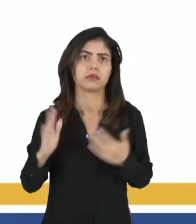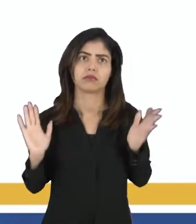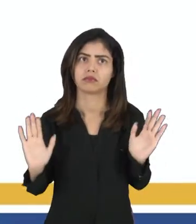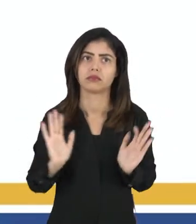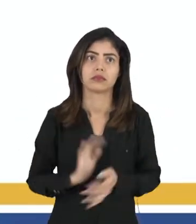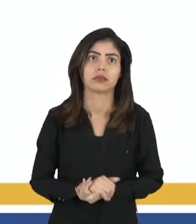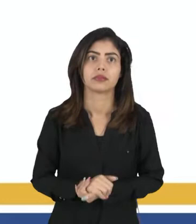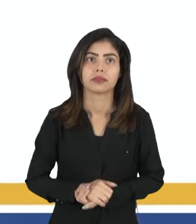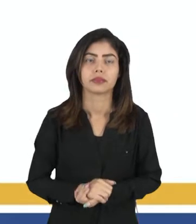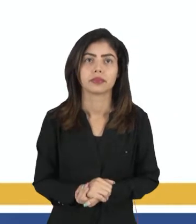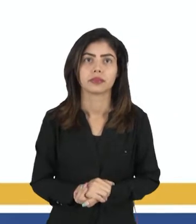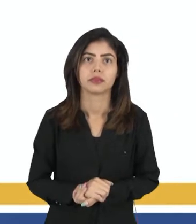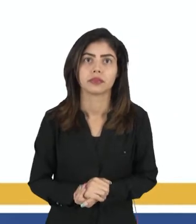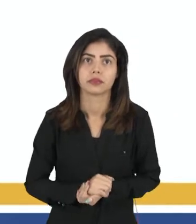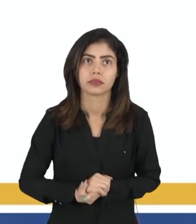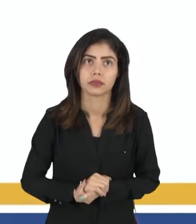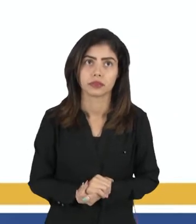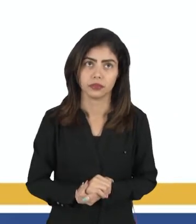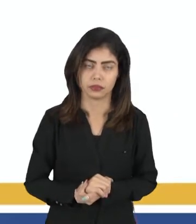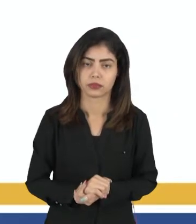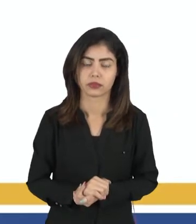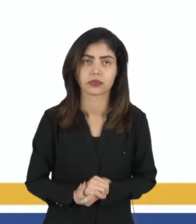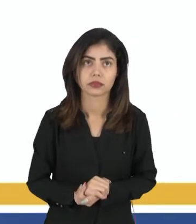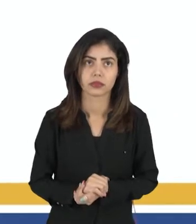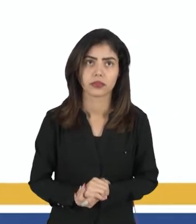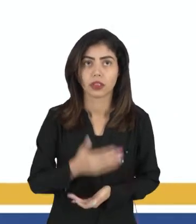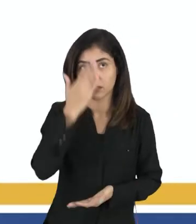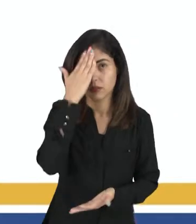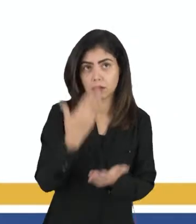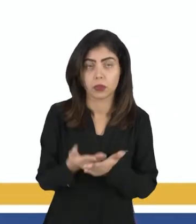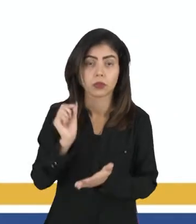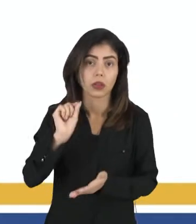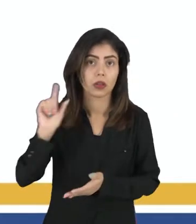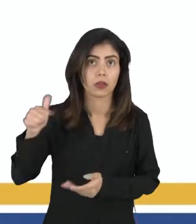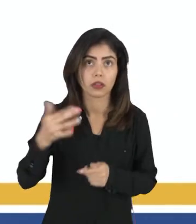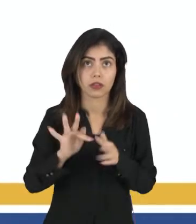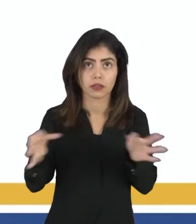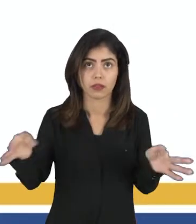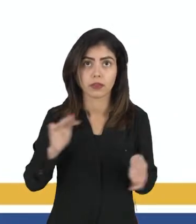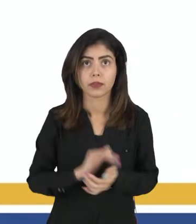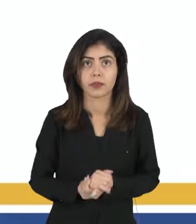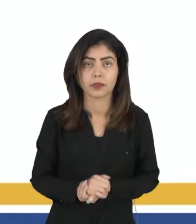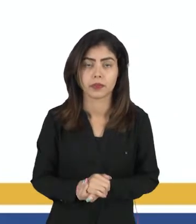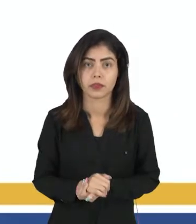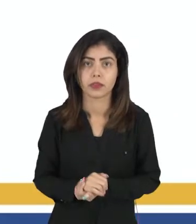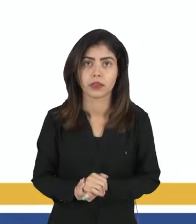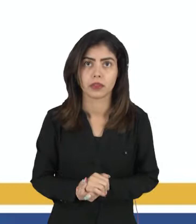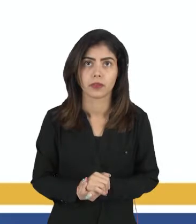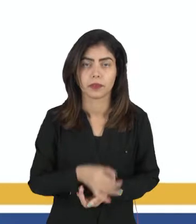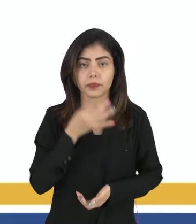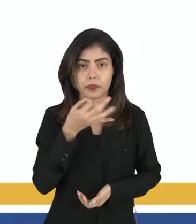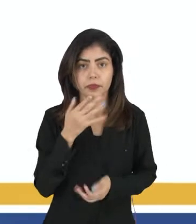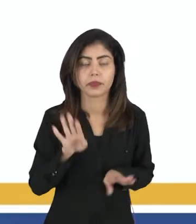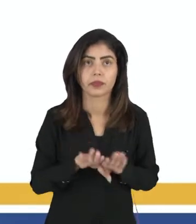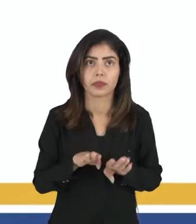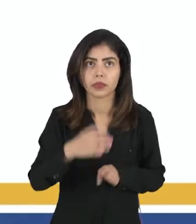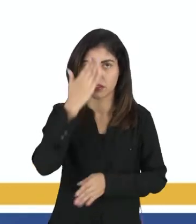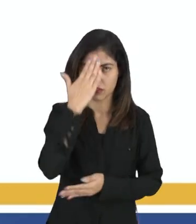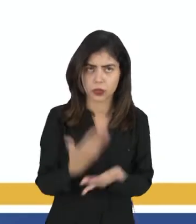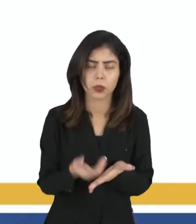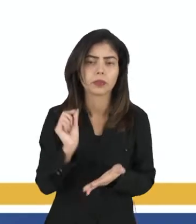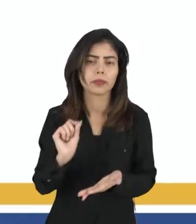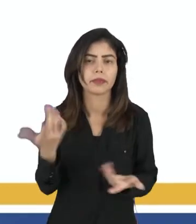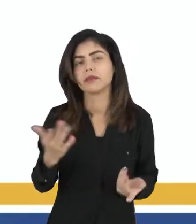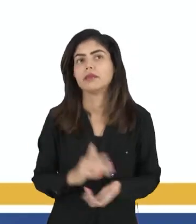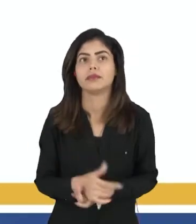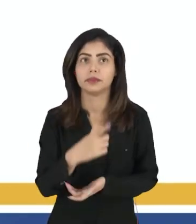tá? Aí vem outro. Creio que, outra frase que expressa entendimento ou opinião. Creio